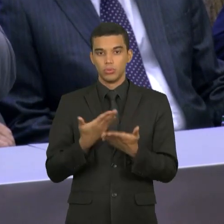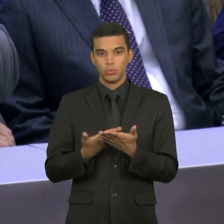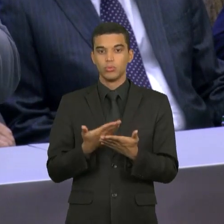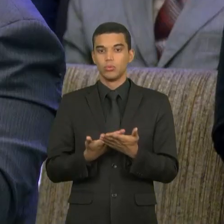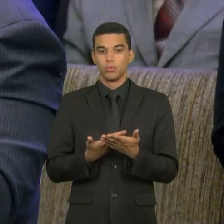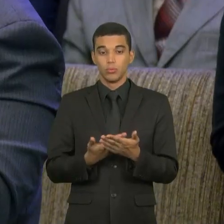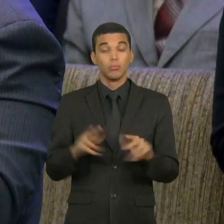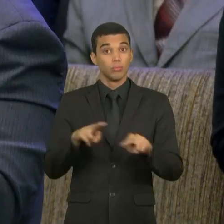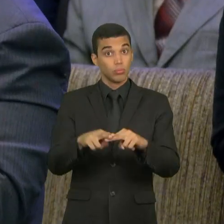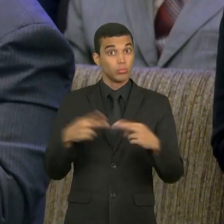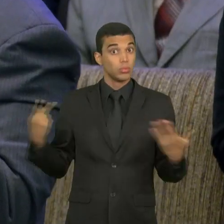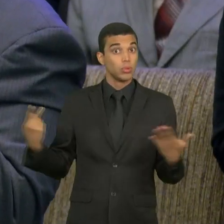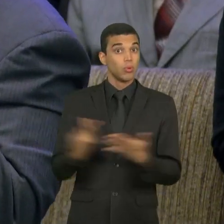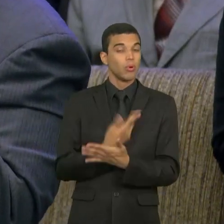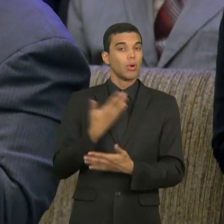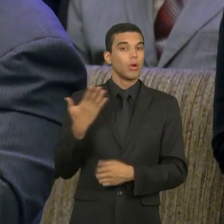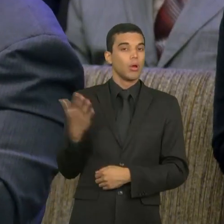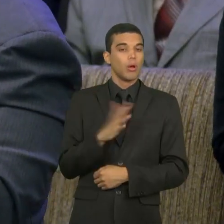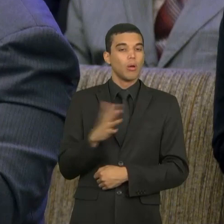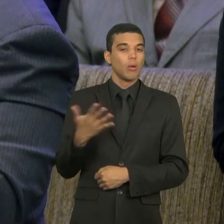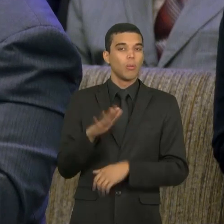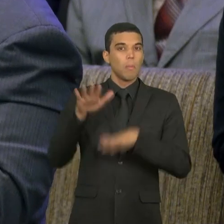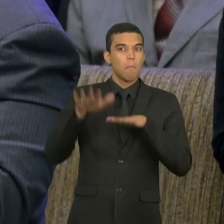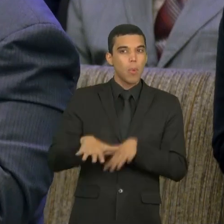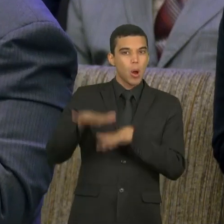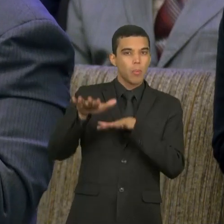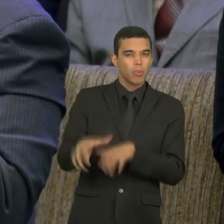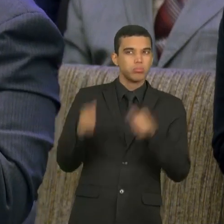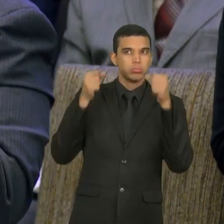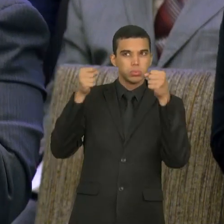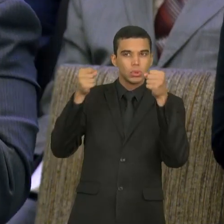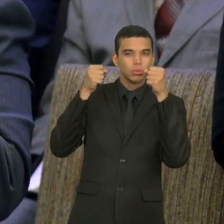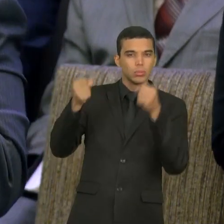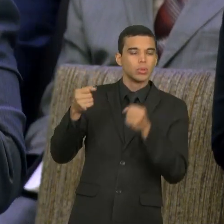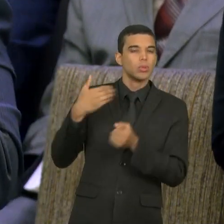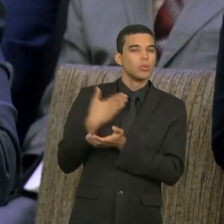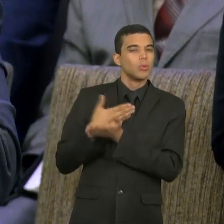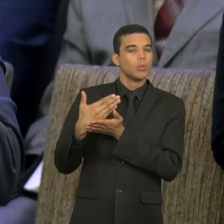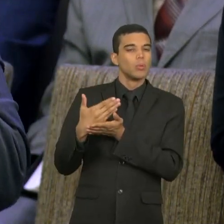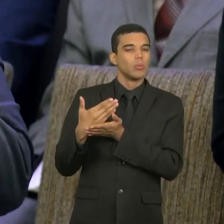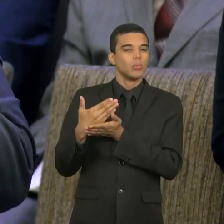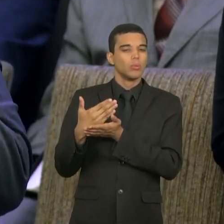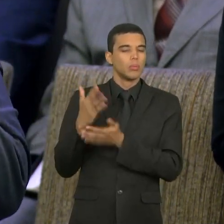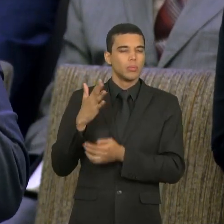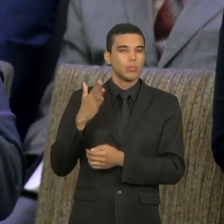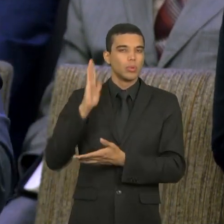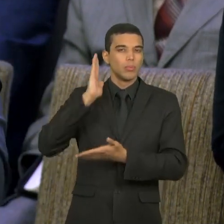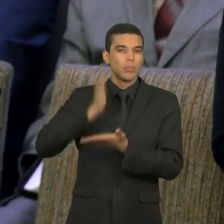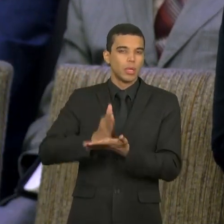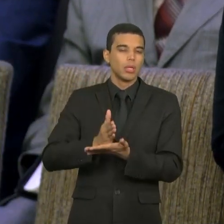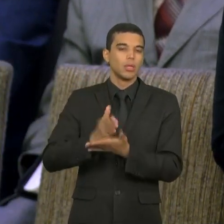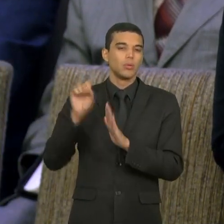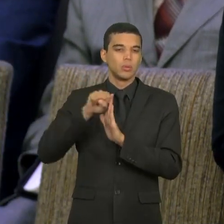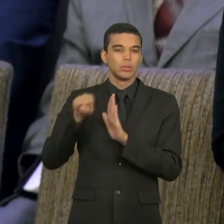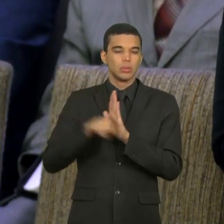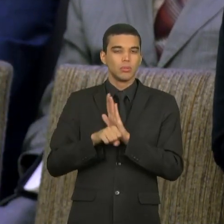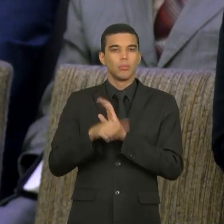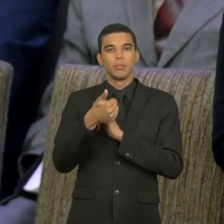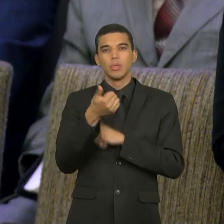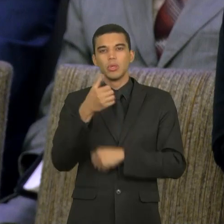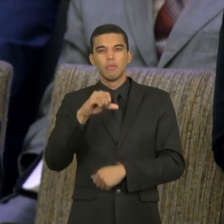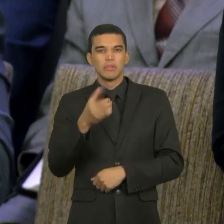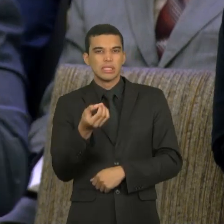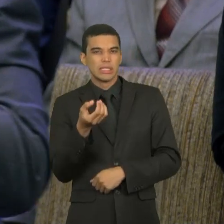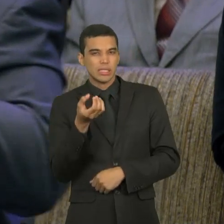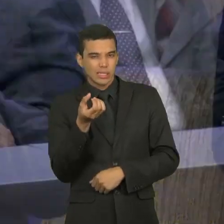algumas revoluções aí no começo do começo do segundo a metade do século passado dos anos 60 Você